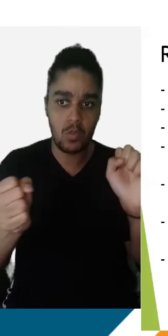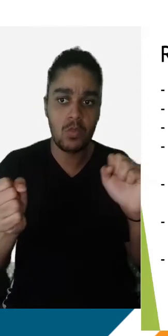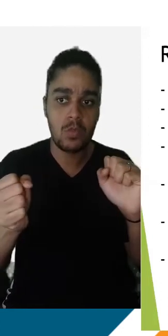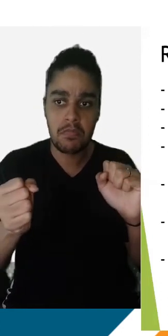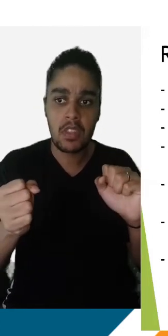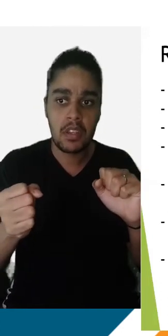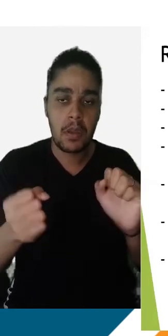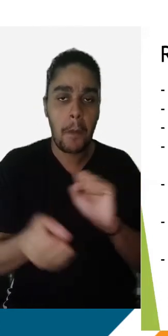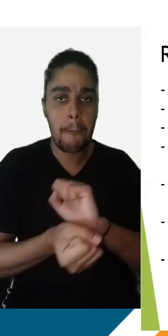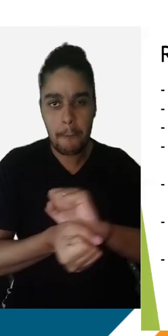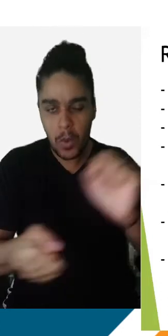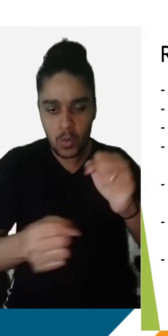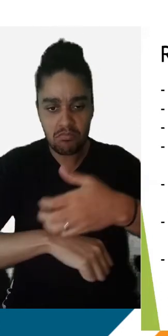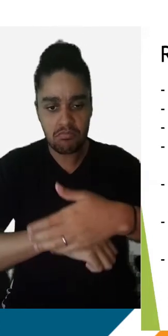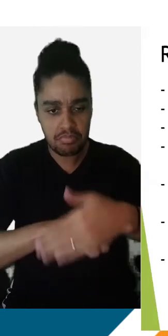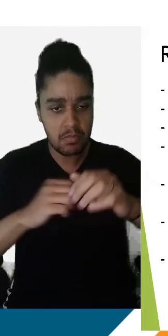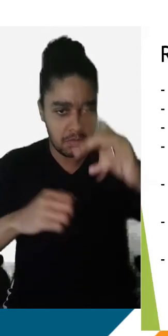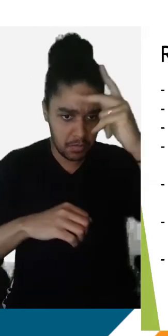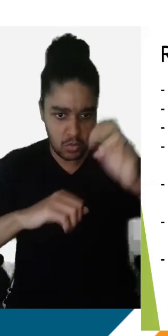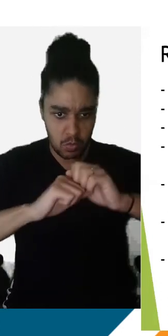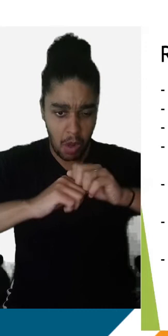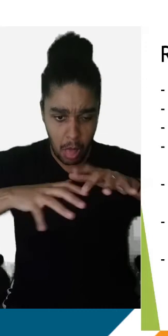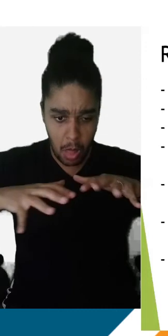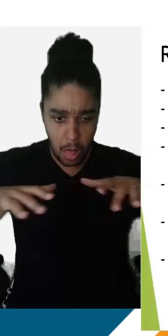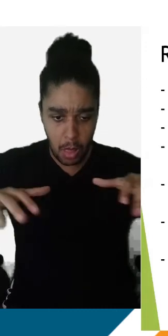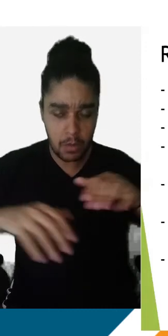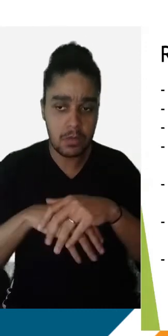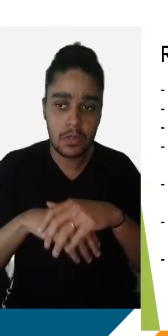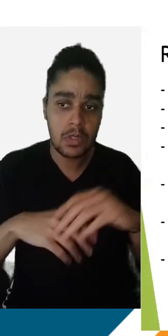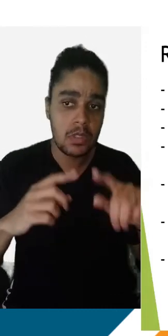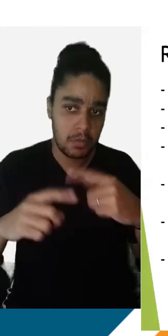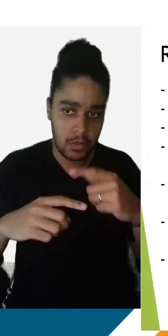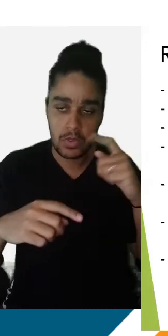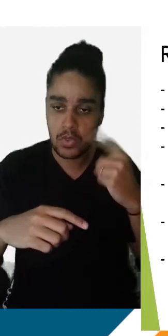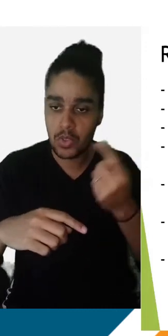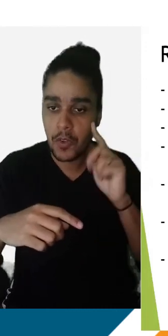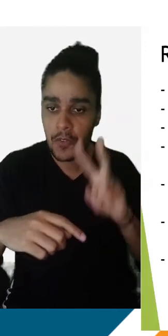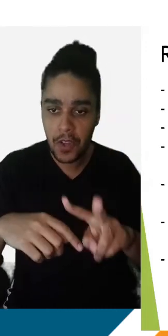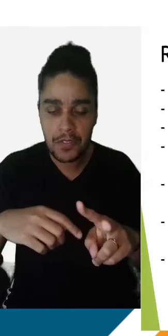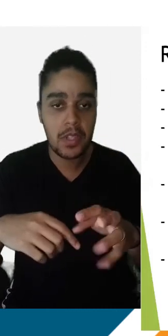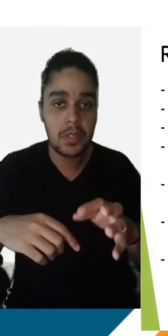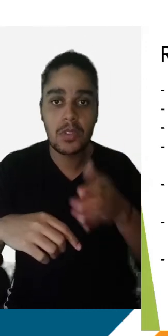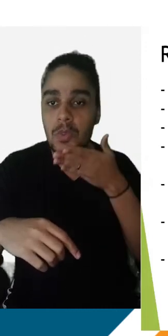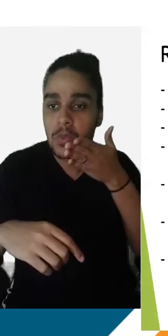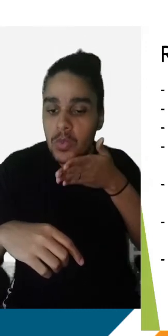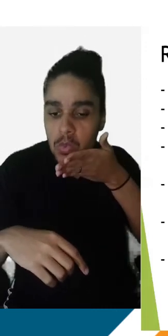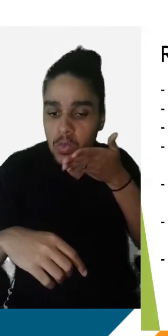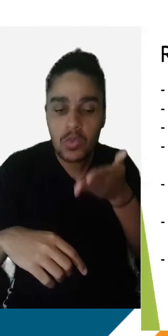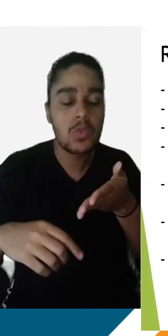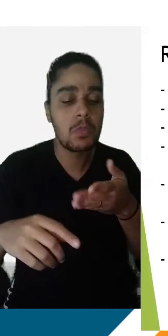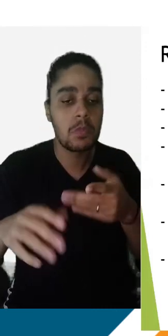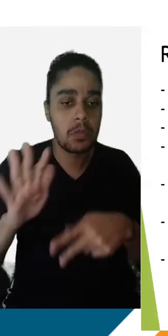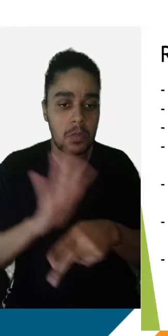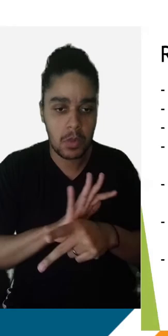Aquele contexto da explosão demográfica, tudo bem? No qual a gente vai ver um discurso por parte, né,